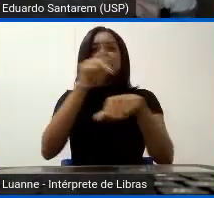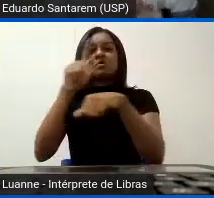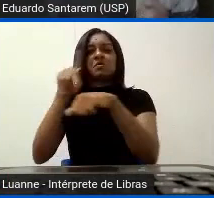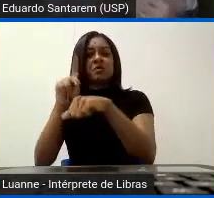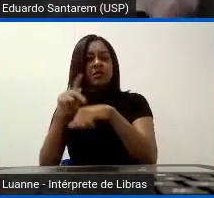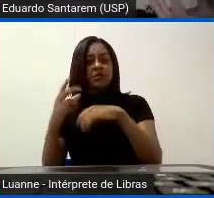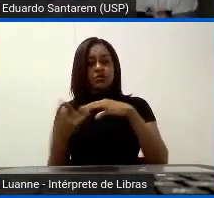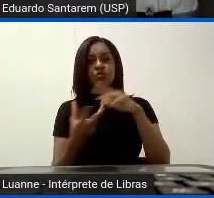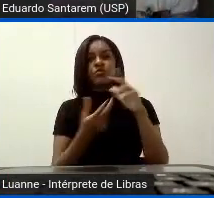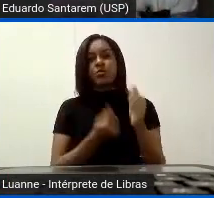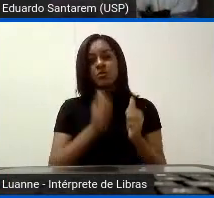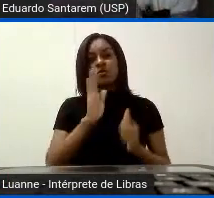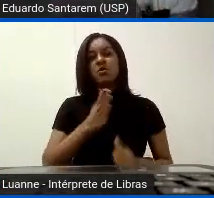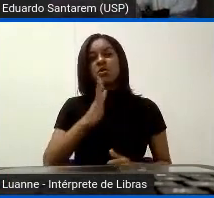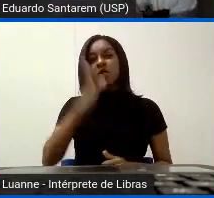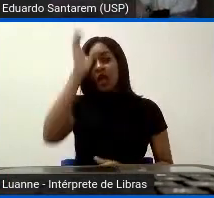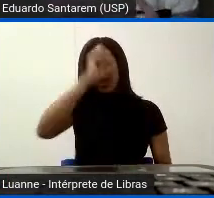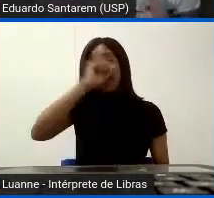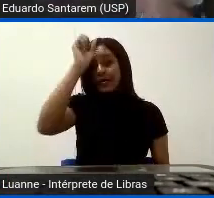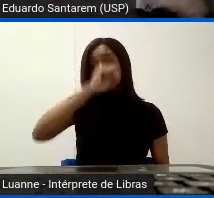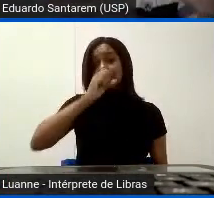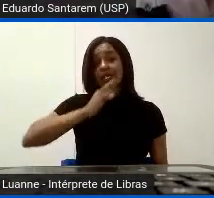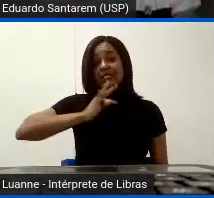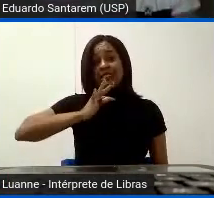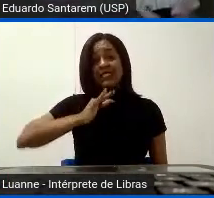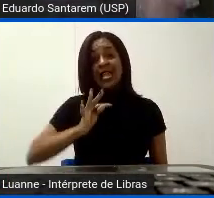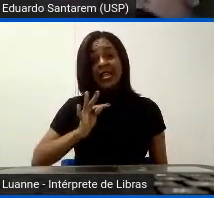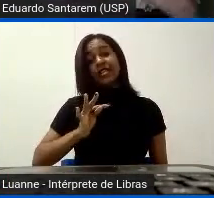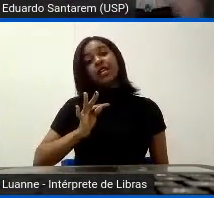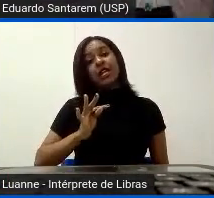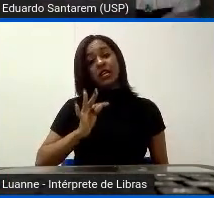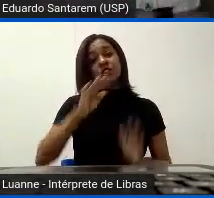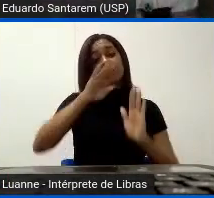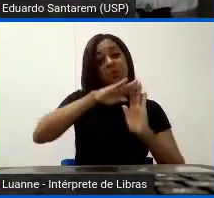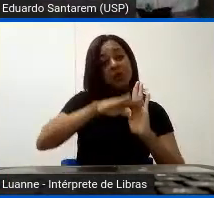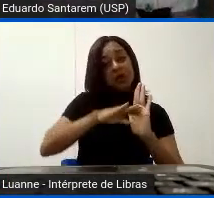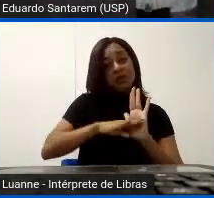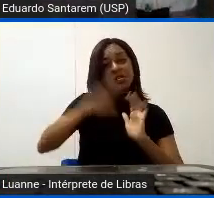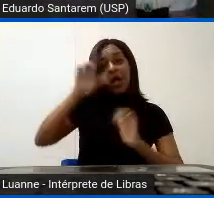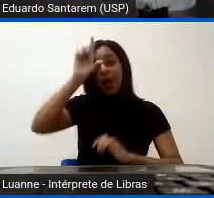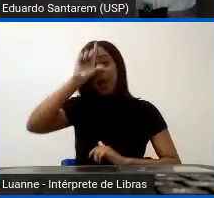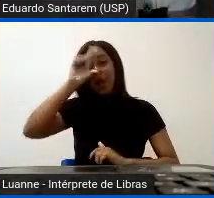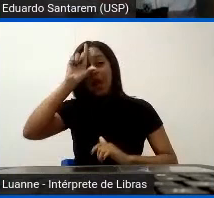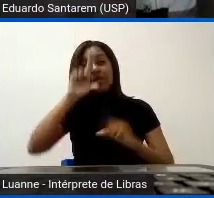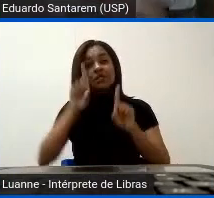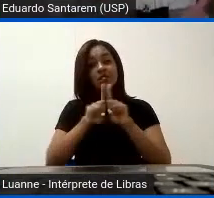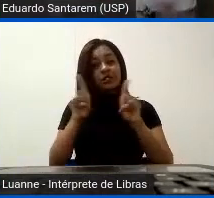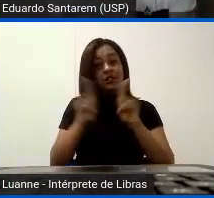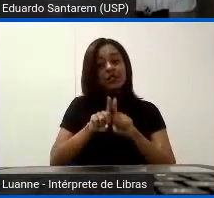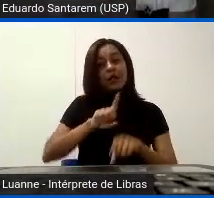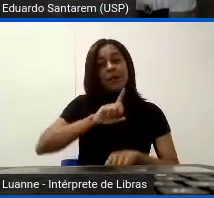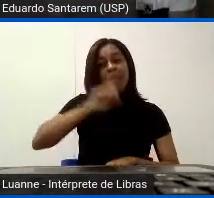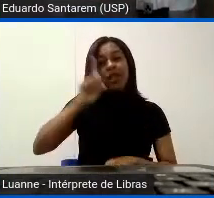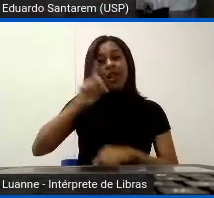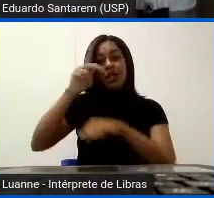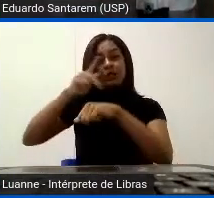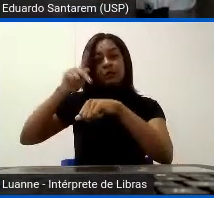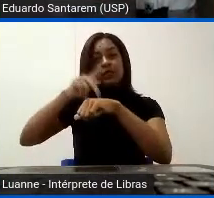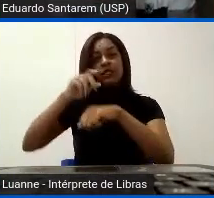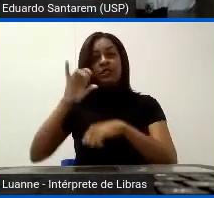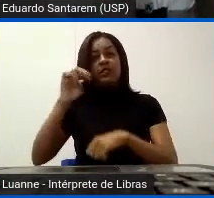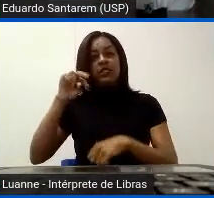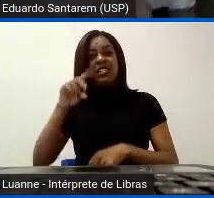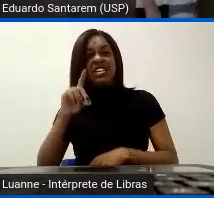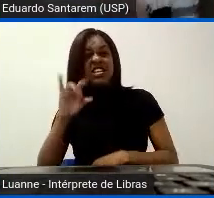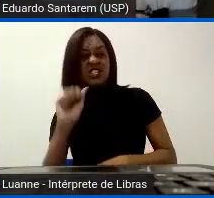aprender é técnicas de programação de lógica tal então na Índia principalmente né o pessoal começa a aprender